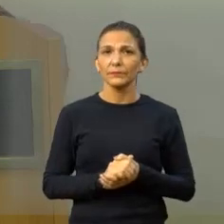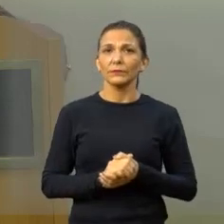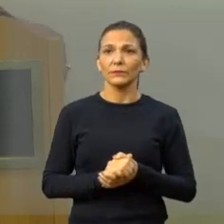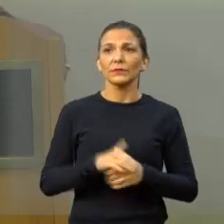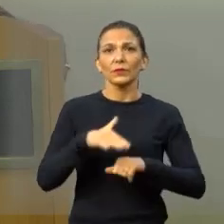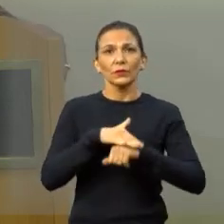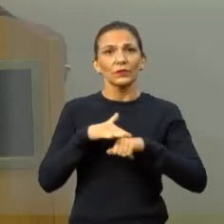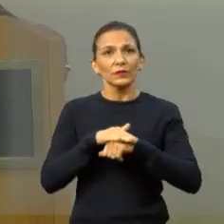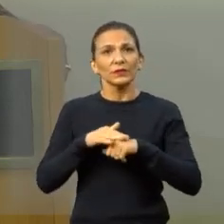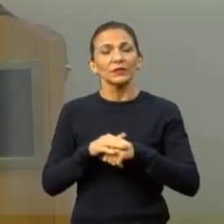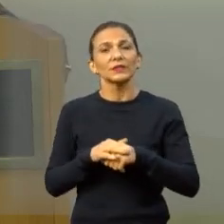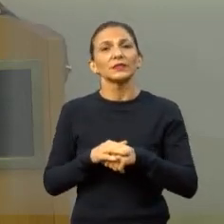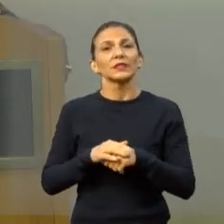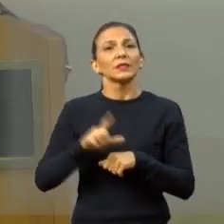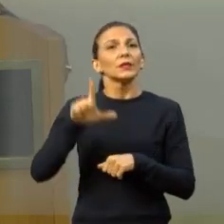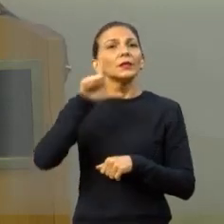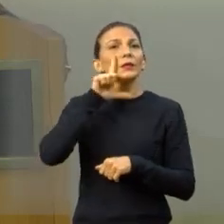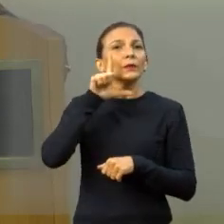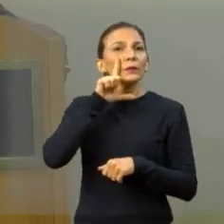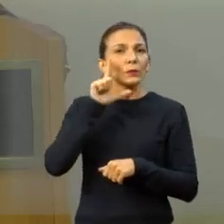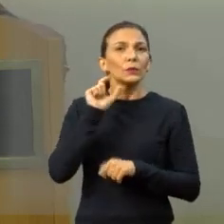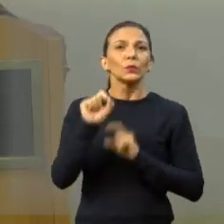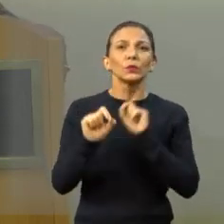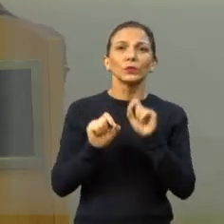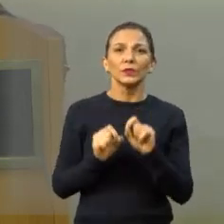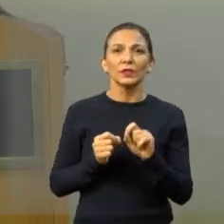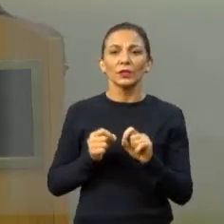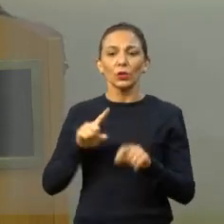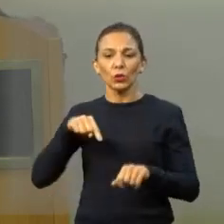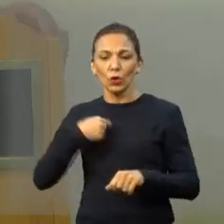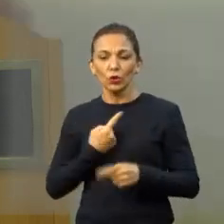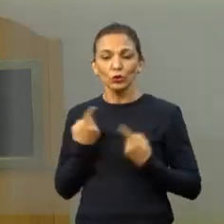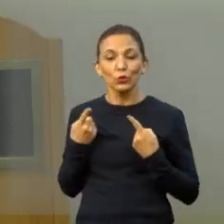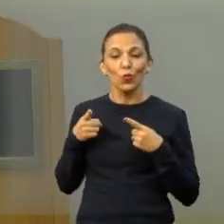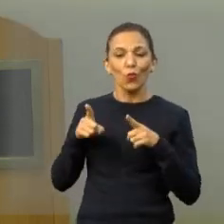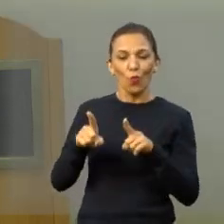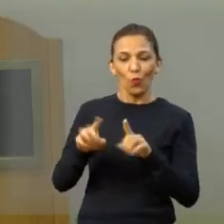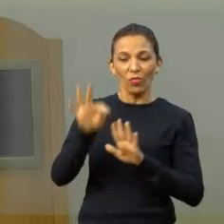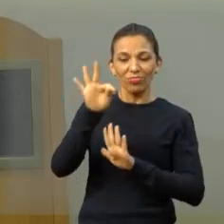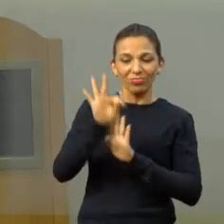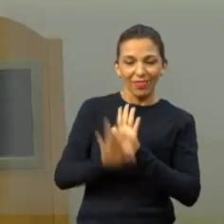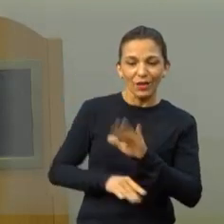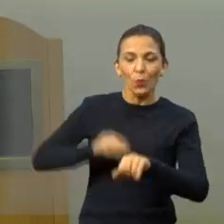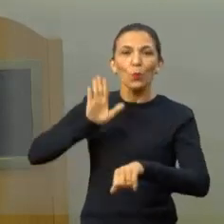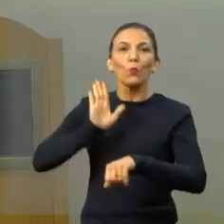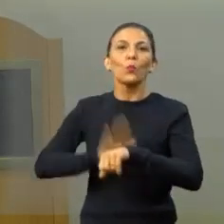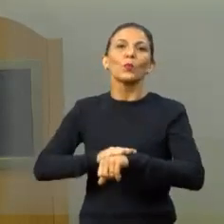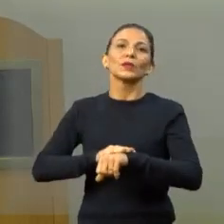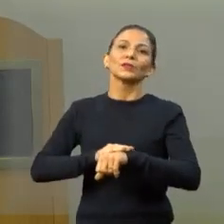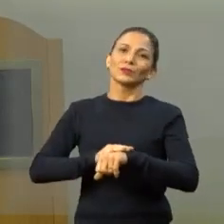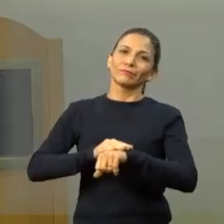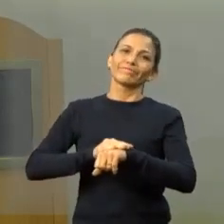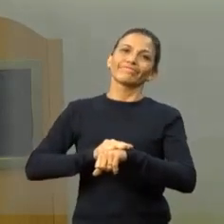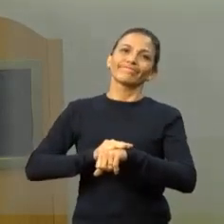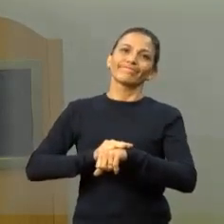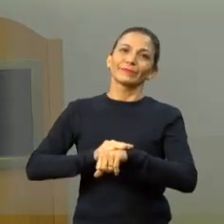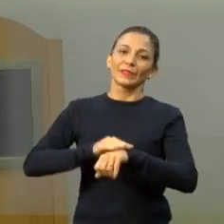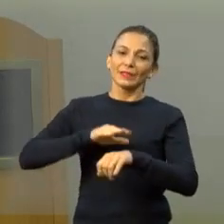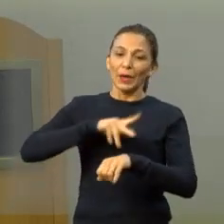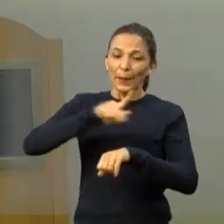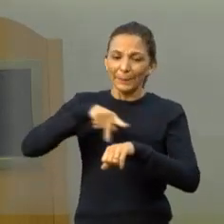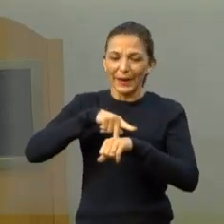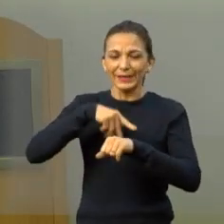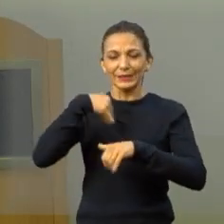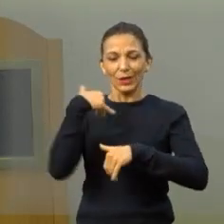que eu conversei com ele ontem nós somos contra ao momento que a taxa vem momento que o pai está começando a andar